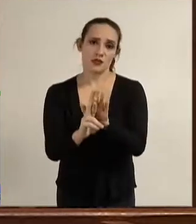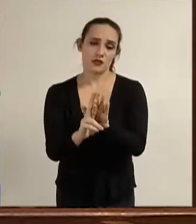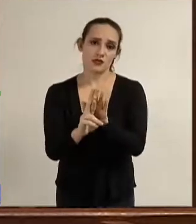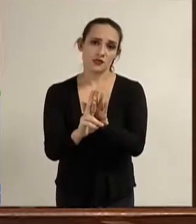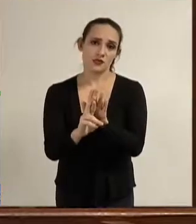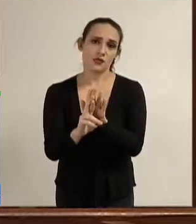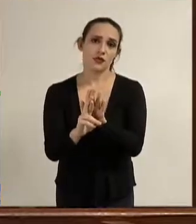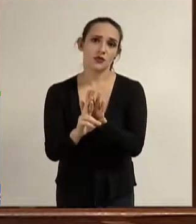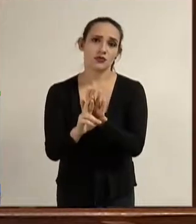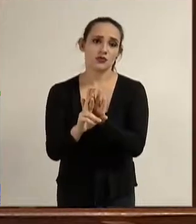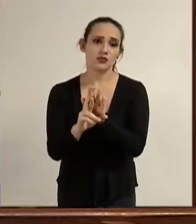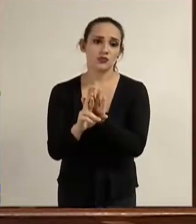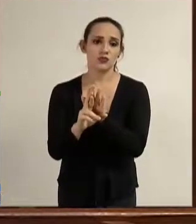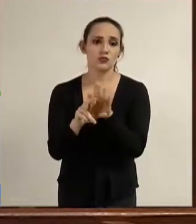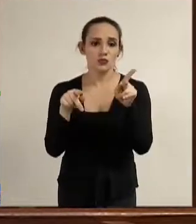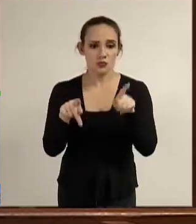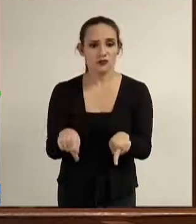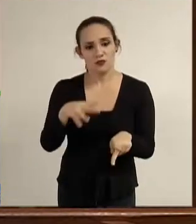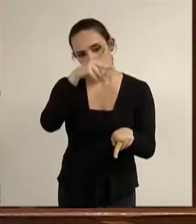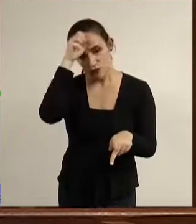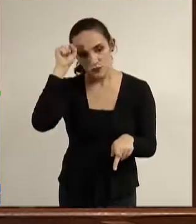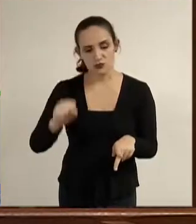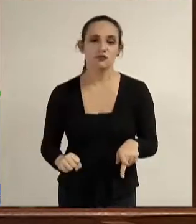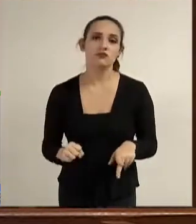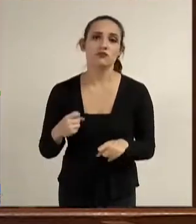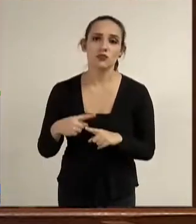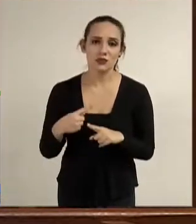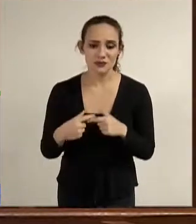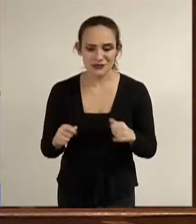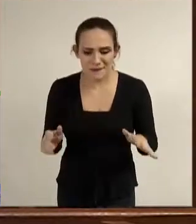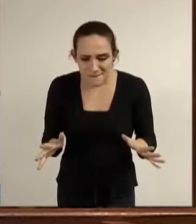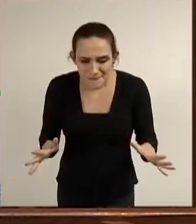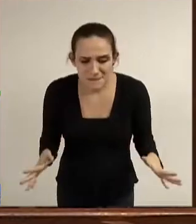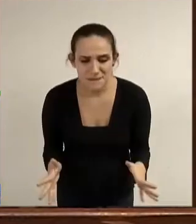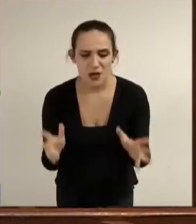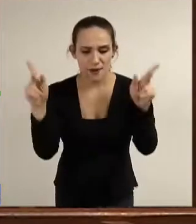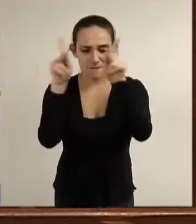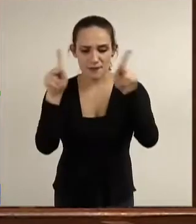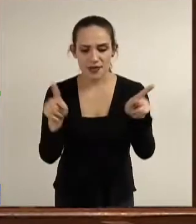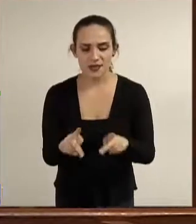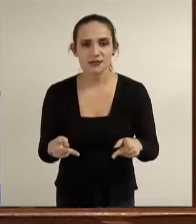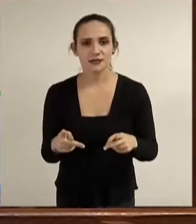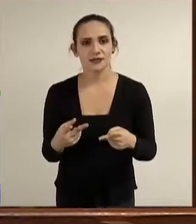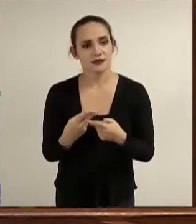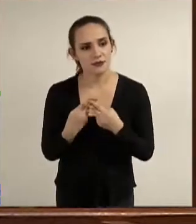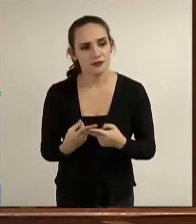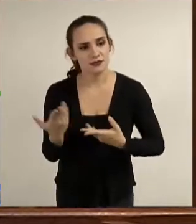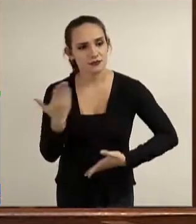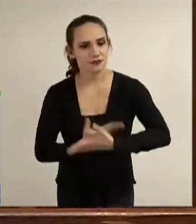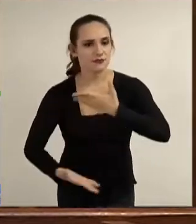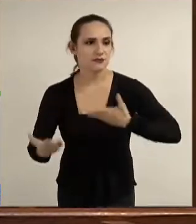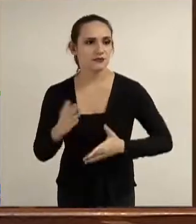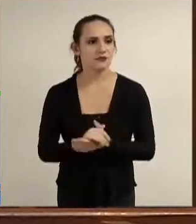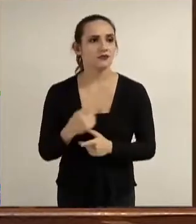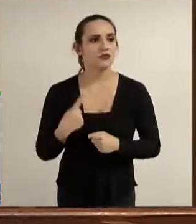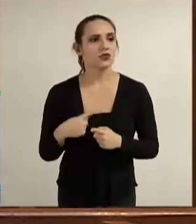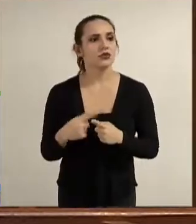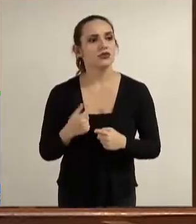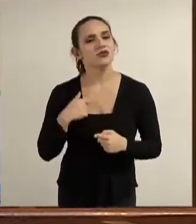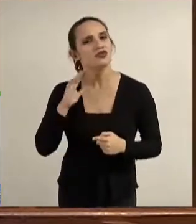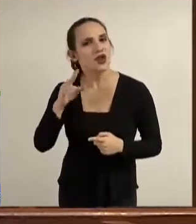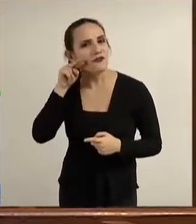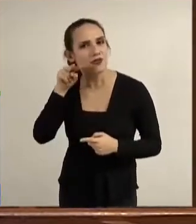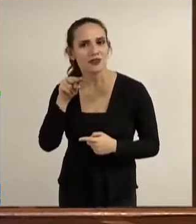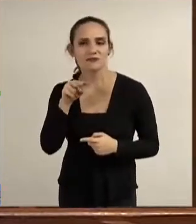povo sul-mato-grossense, de trabalhar na perspectiva da promoção da paz e da tolerância. A gente tem visto exemplos dos